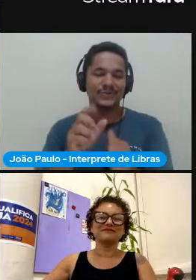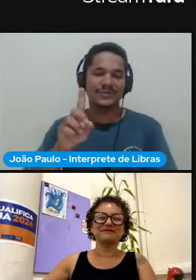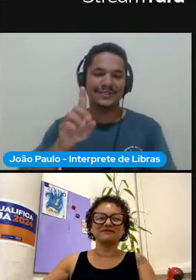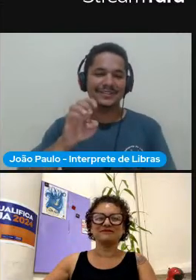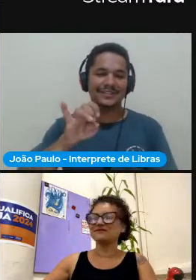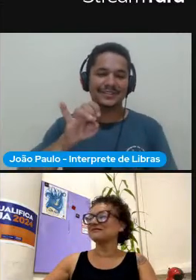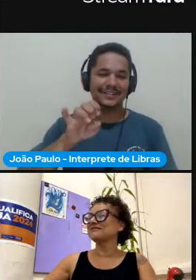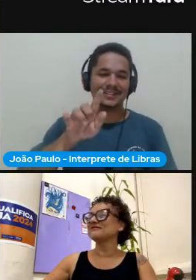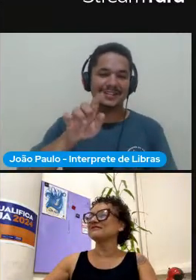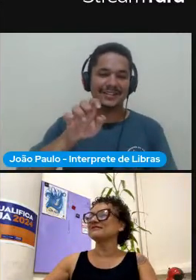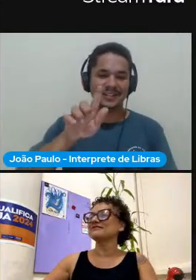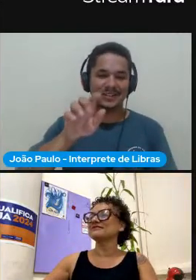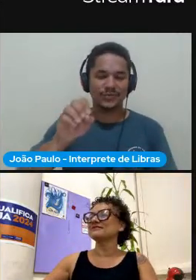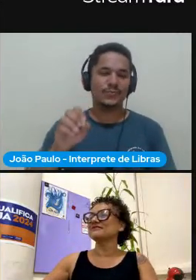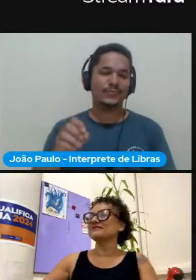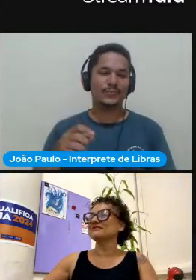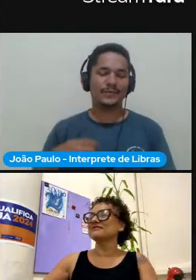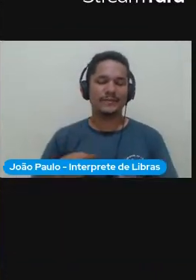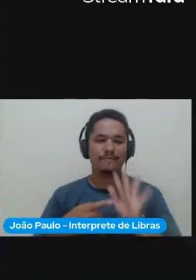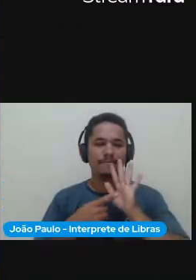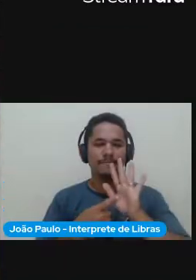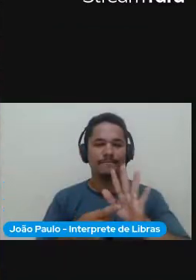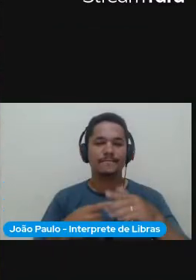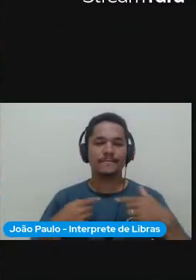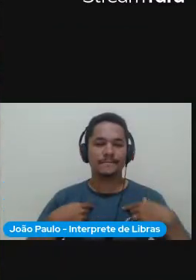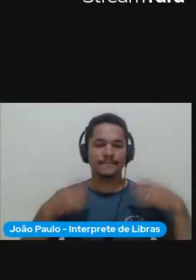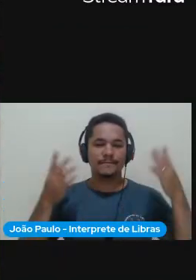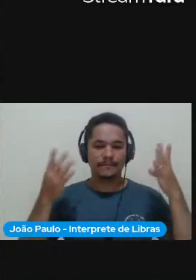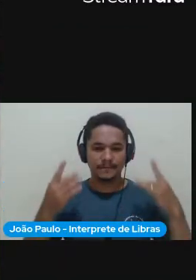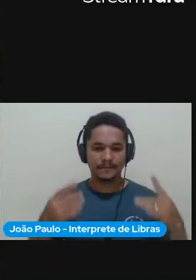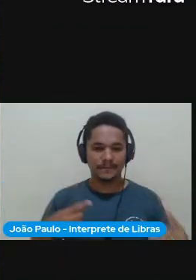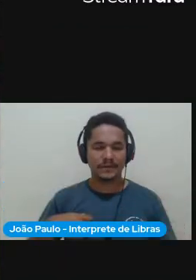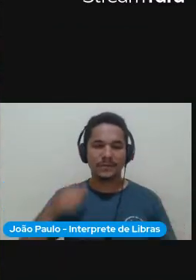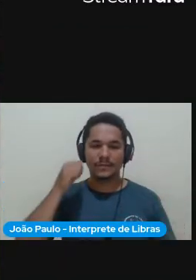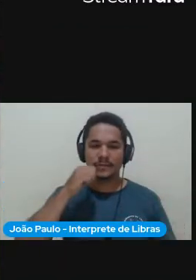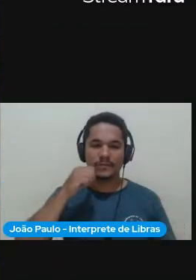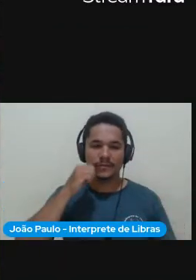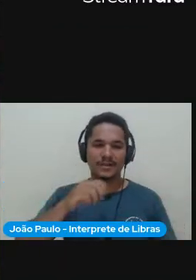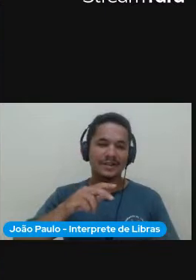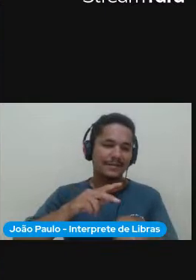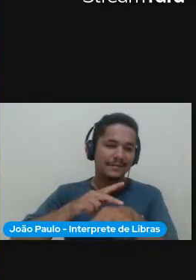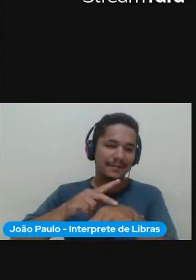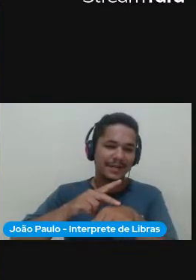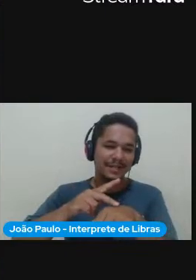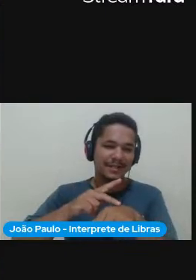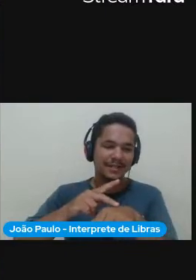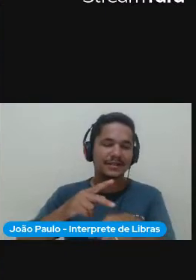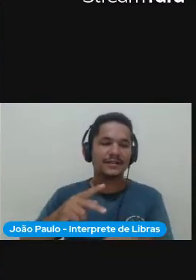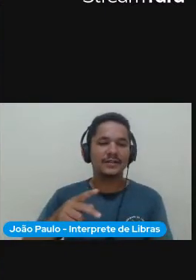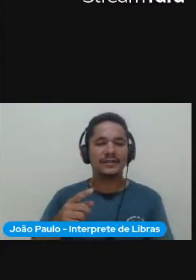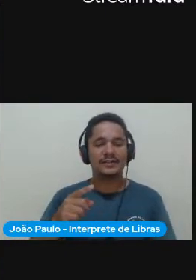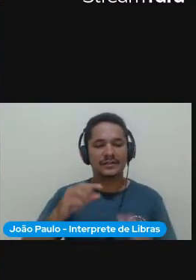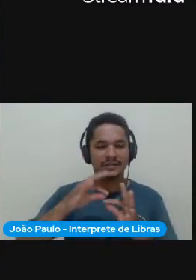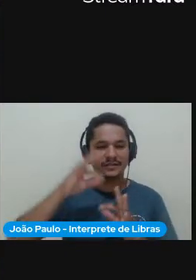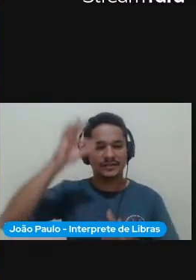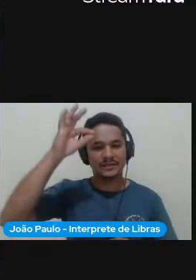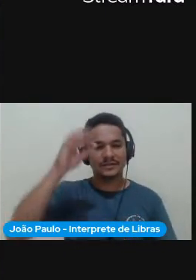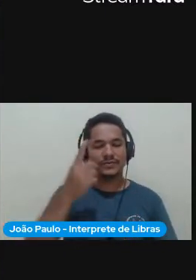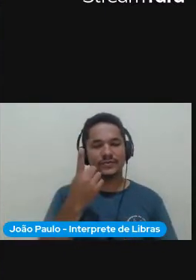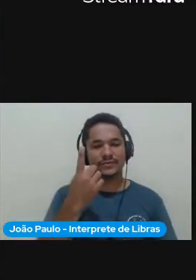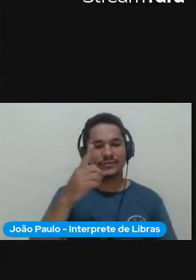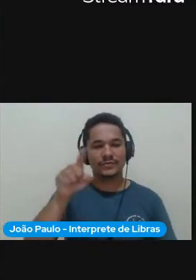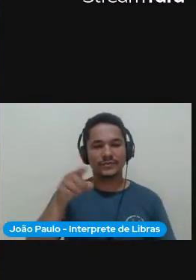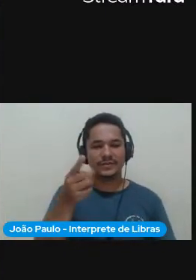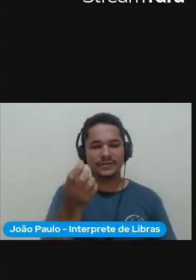Vou começar aqui fazendo a minha audiodescrição. Eu sou uma mulher preta de 1,68m, tenho